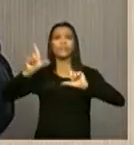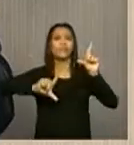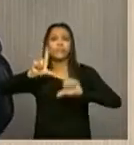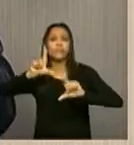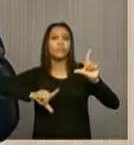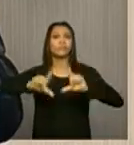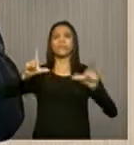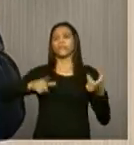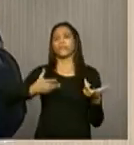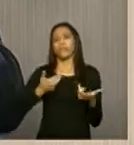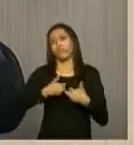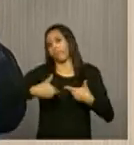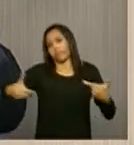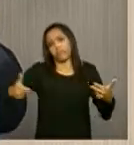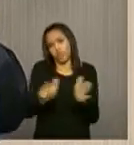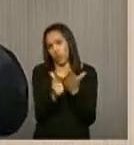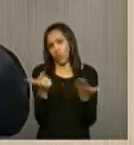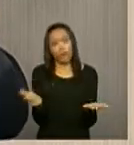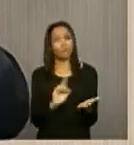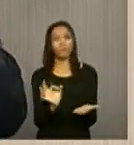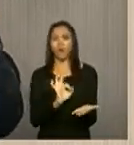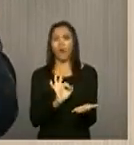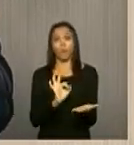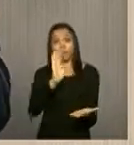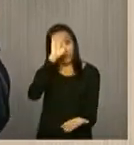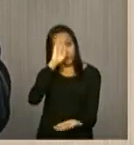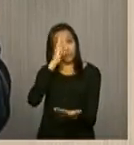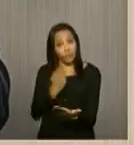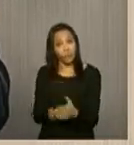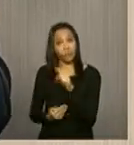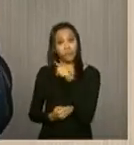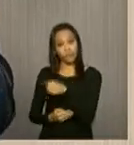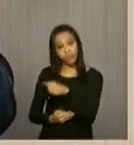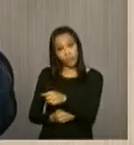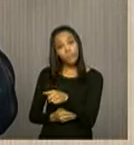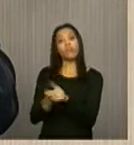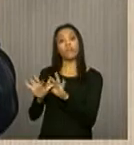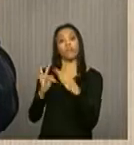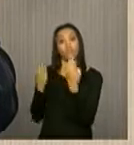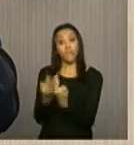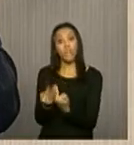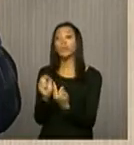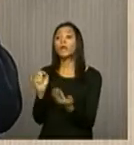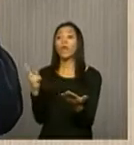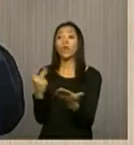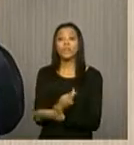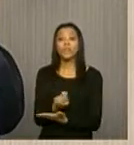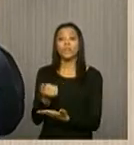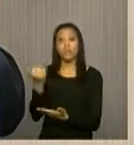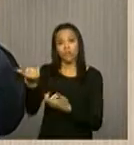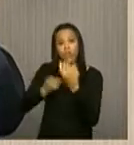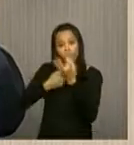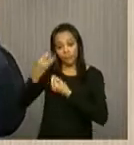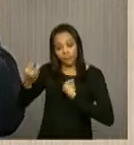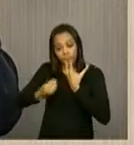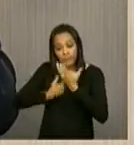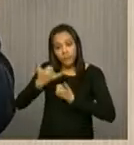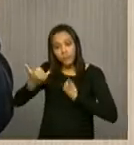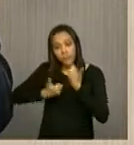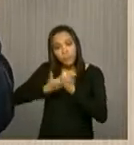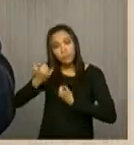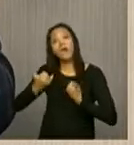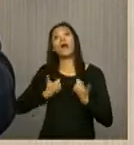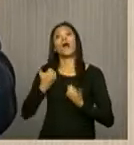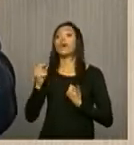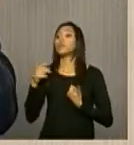e autores nós demos crédito às palavras da família no tocante às informações sobre saúde doença